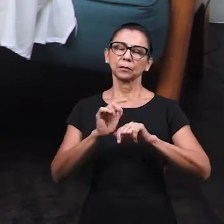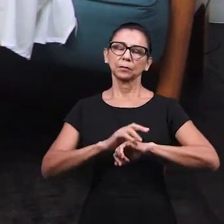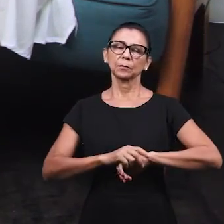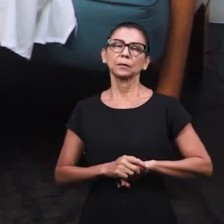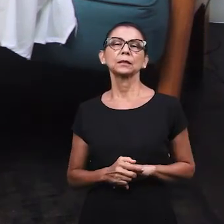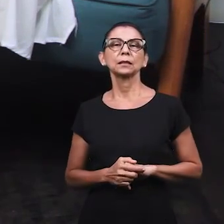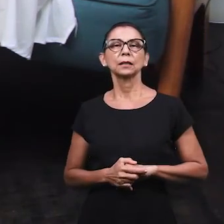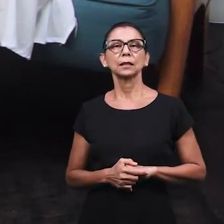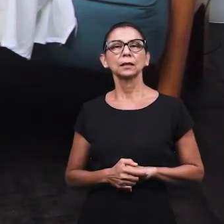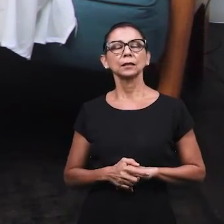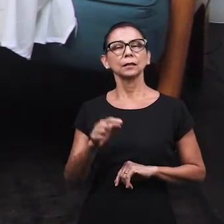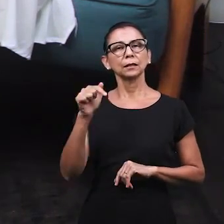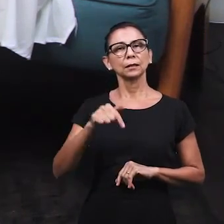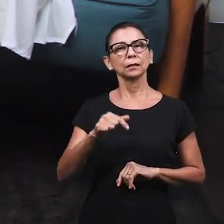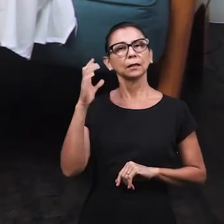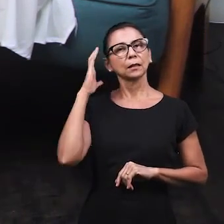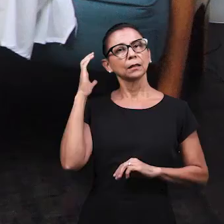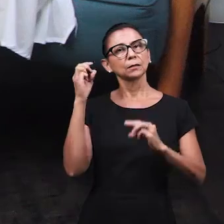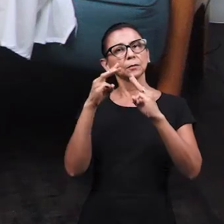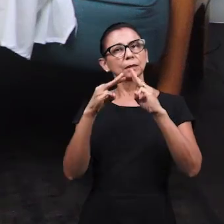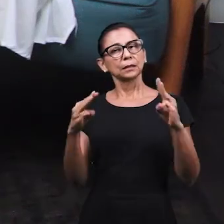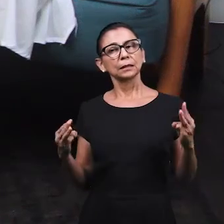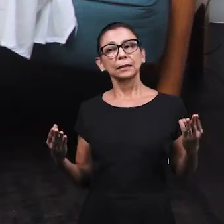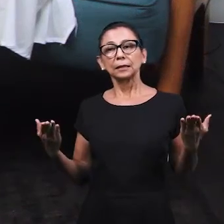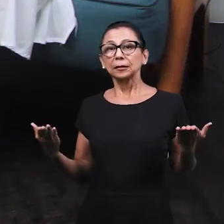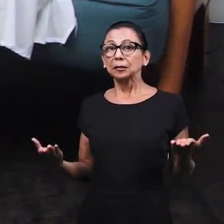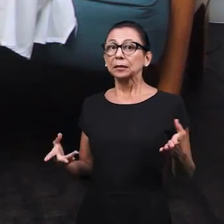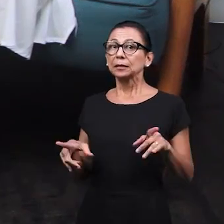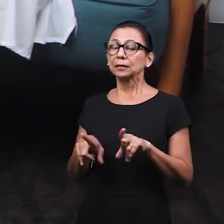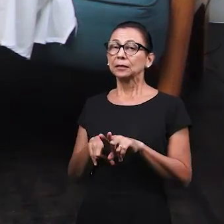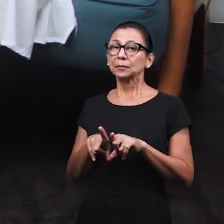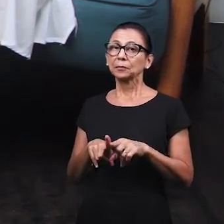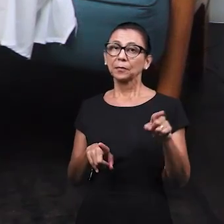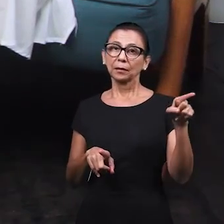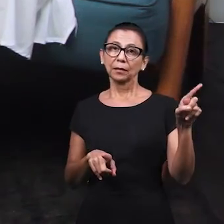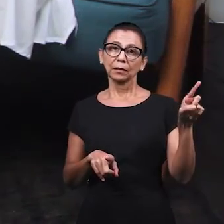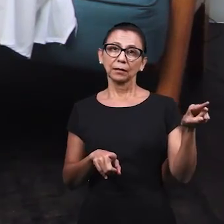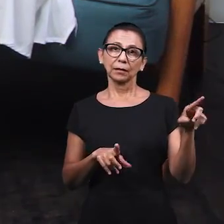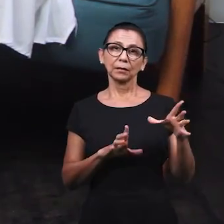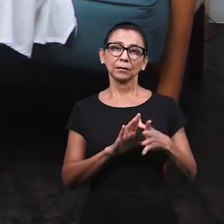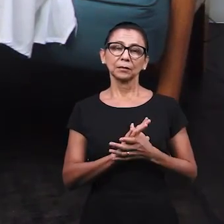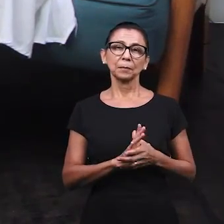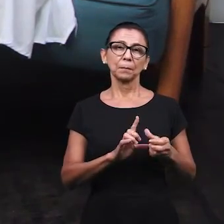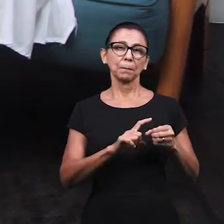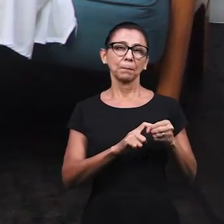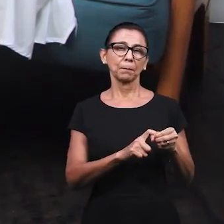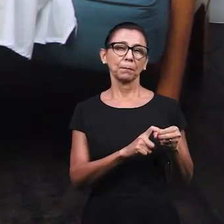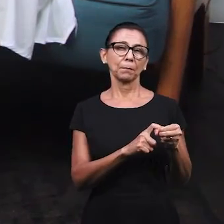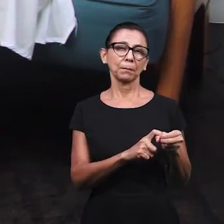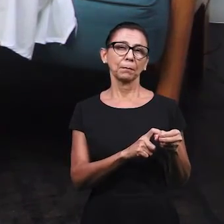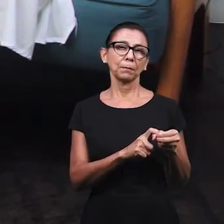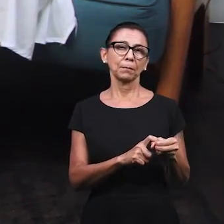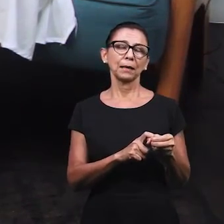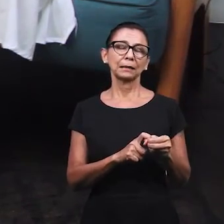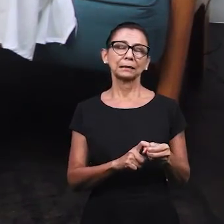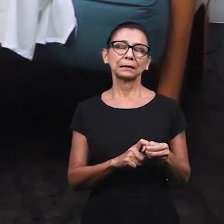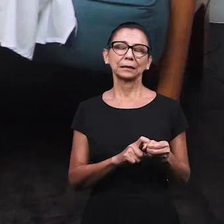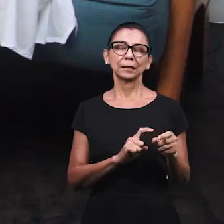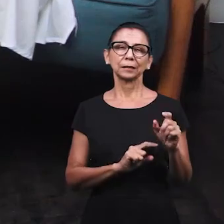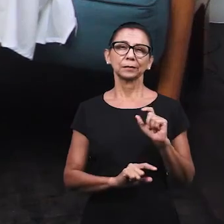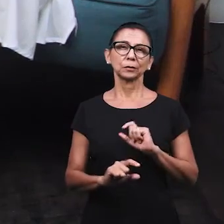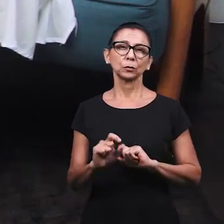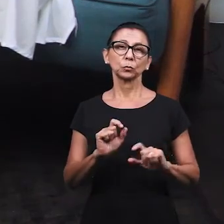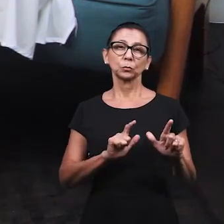papel aqui na Rádio Manaim. Mas a Lucélia também é uma parceira nossa